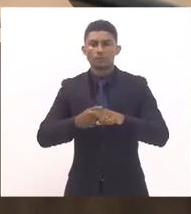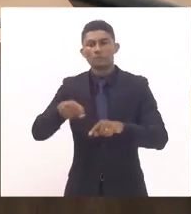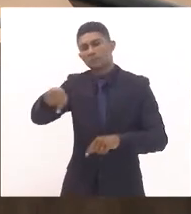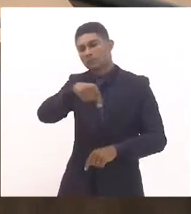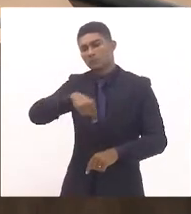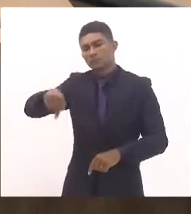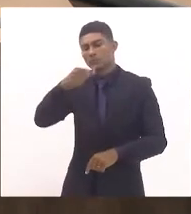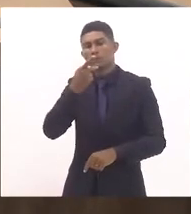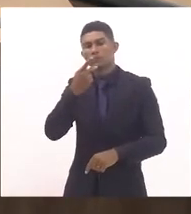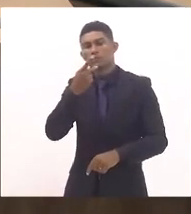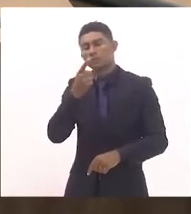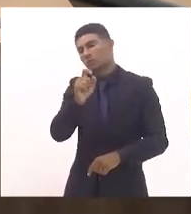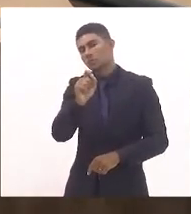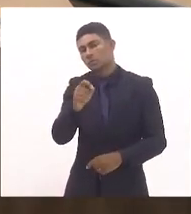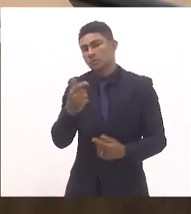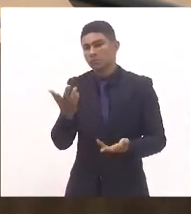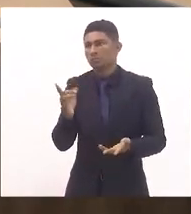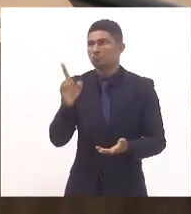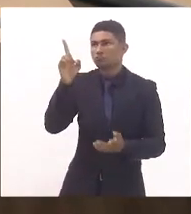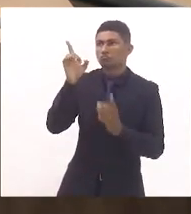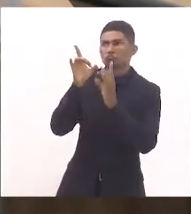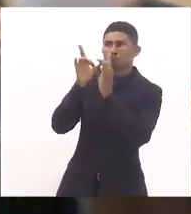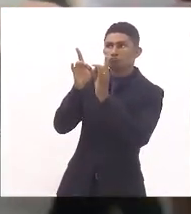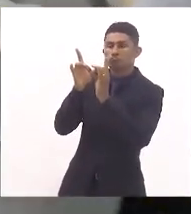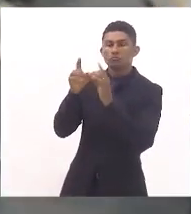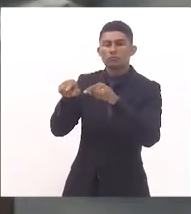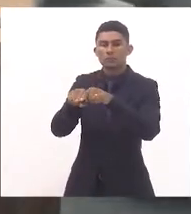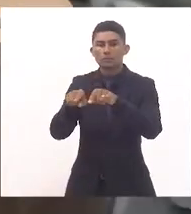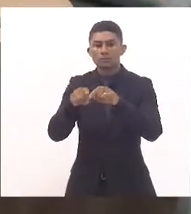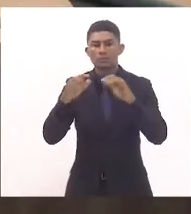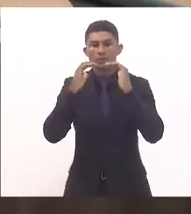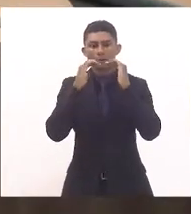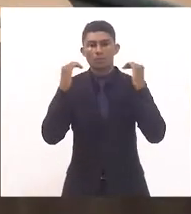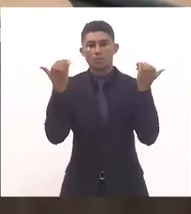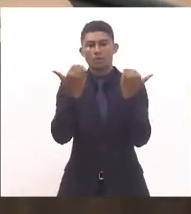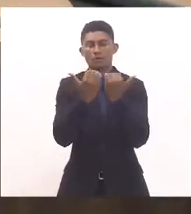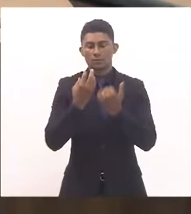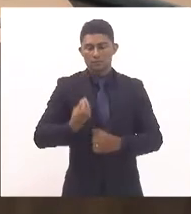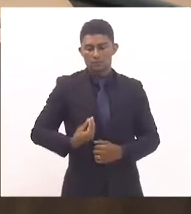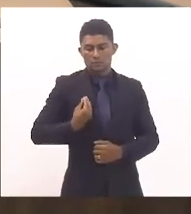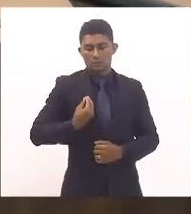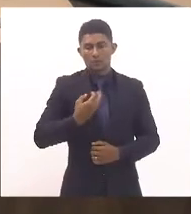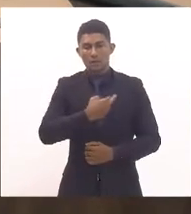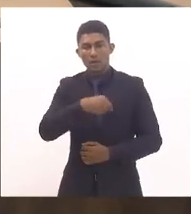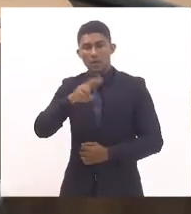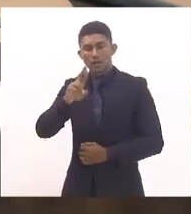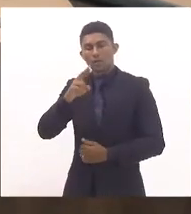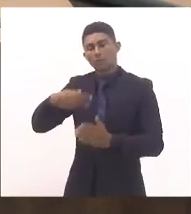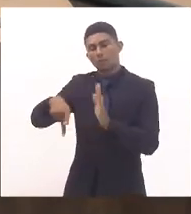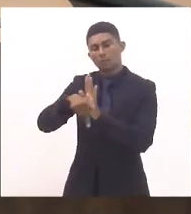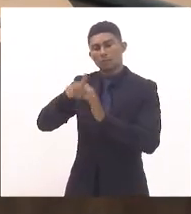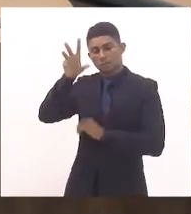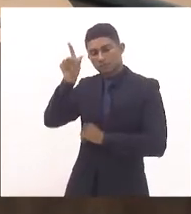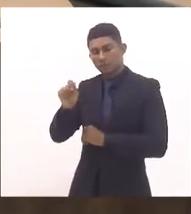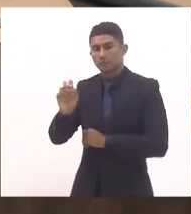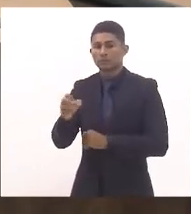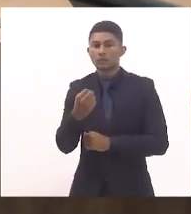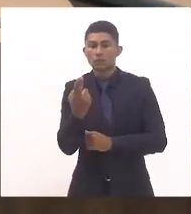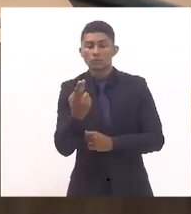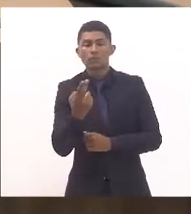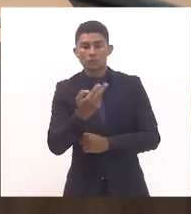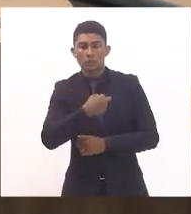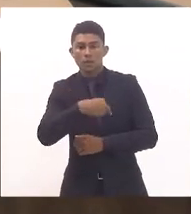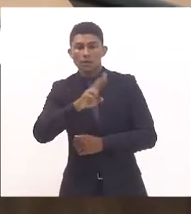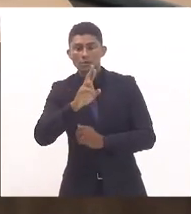da espiritualidade e da vivência em comunidade, seja nas religiões de matriz africana, nas